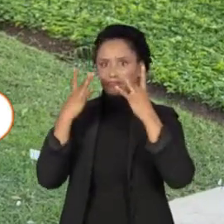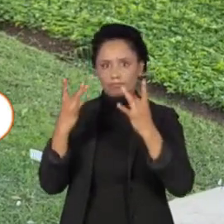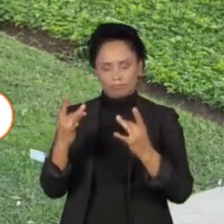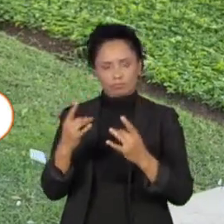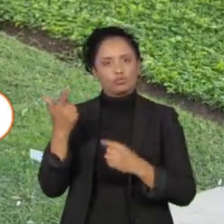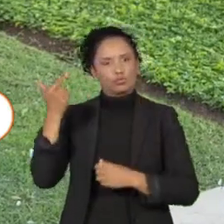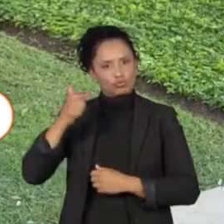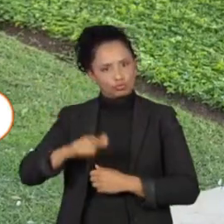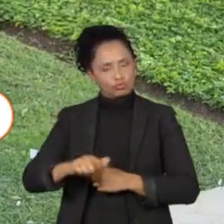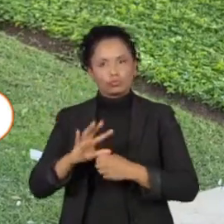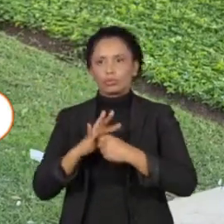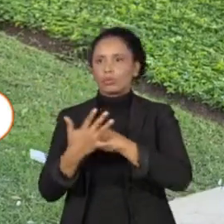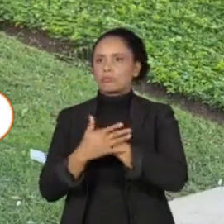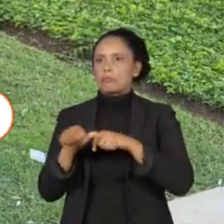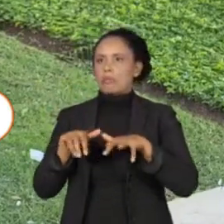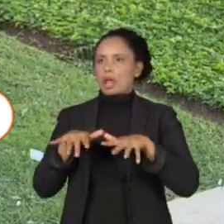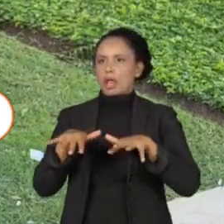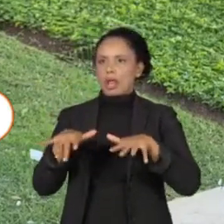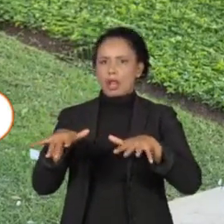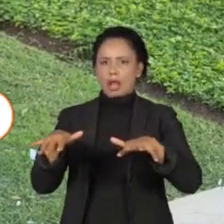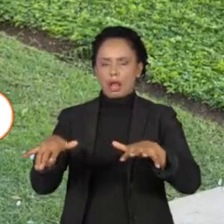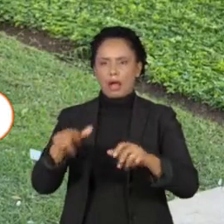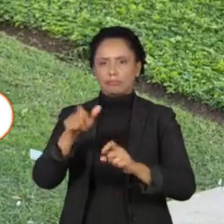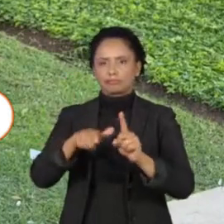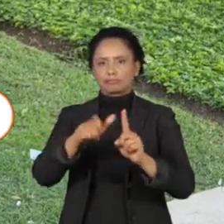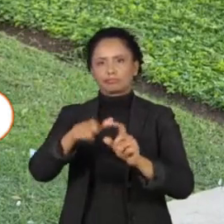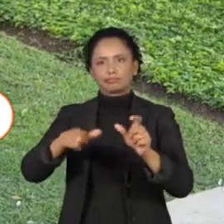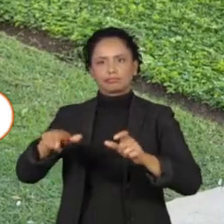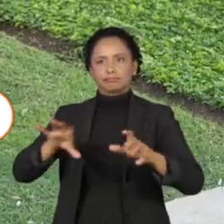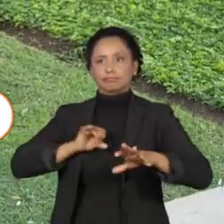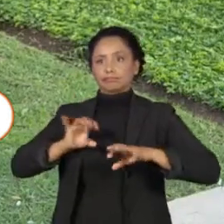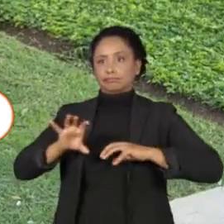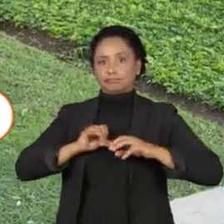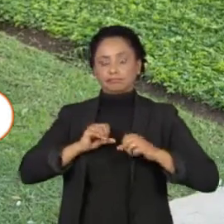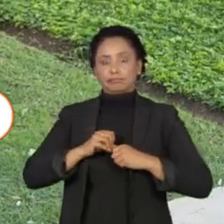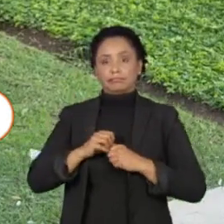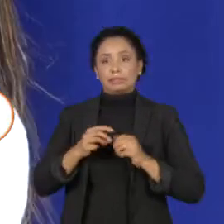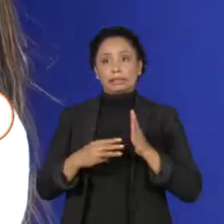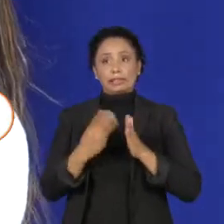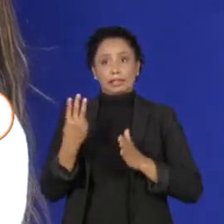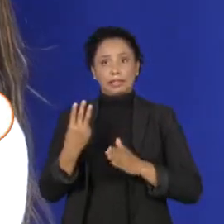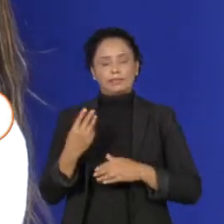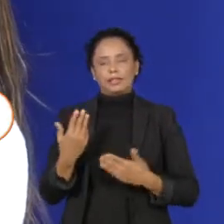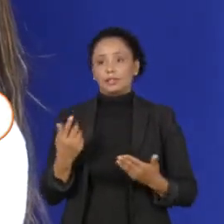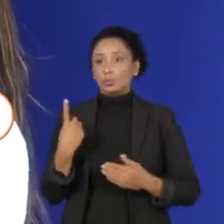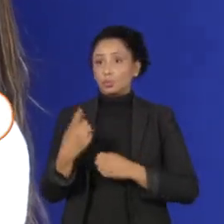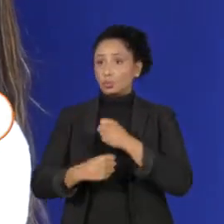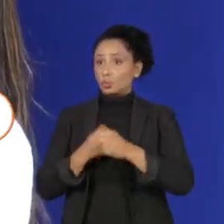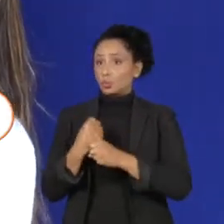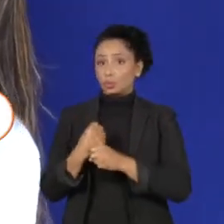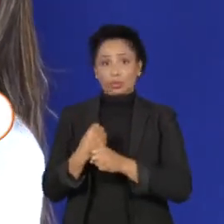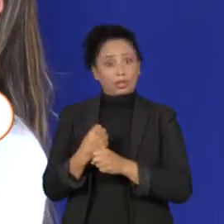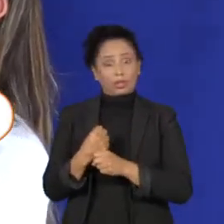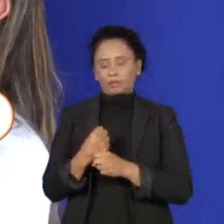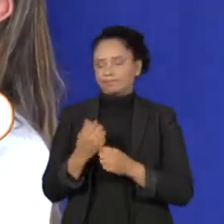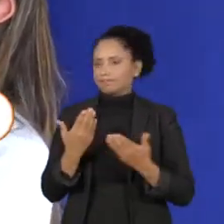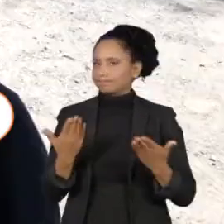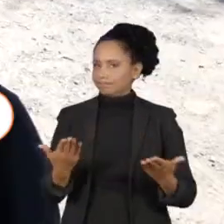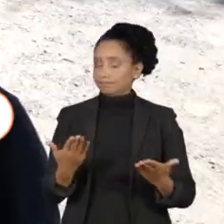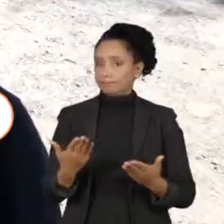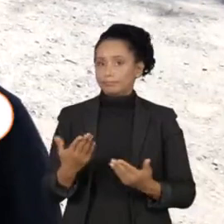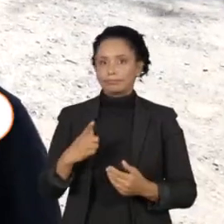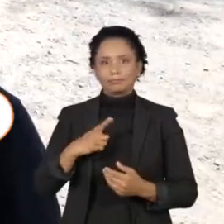de Covid-19, a terceira em menos de um ano. Foram analisados quase 600 mil